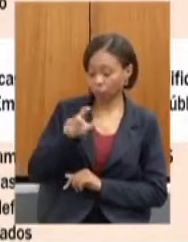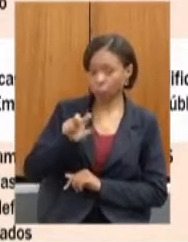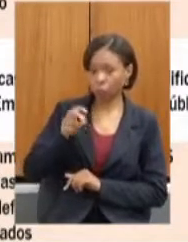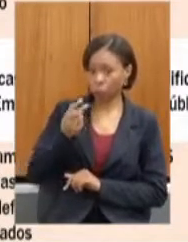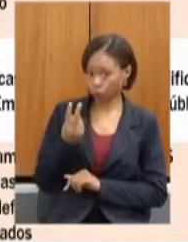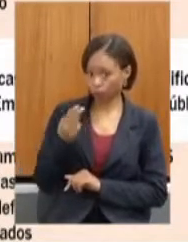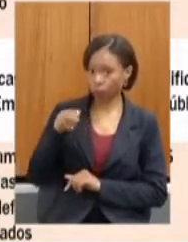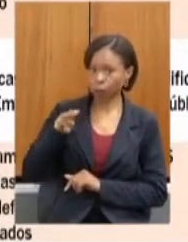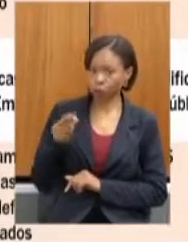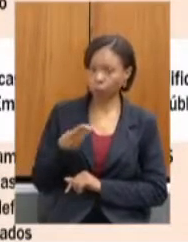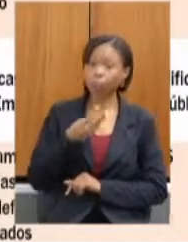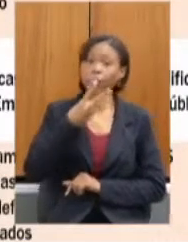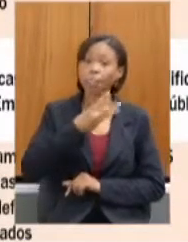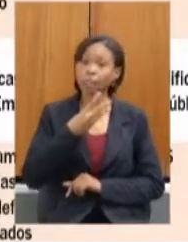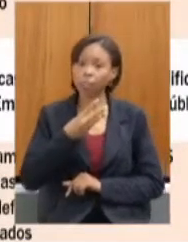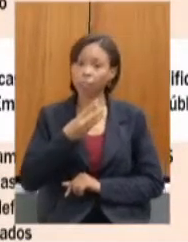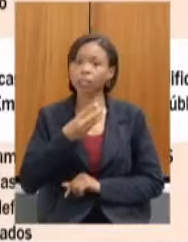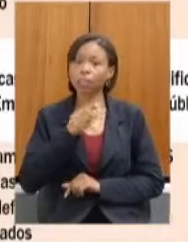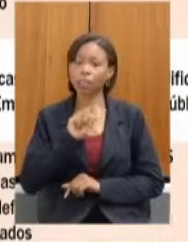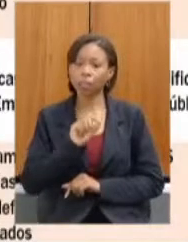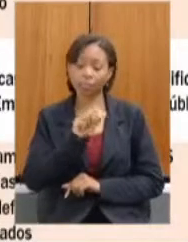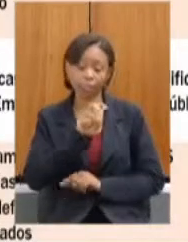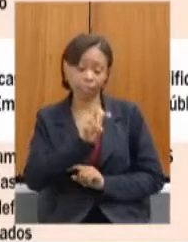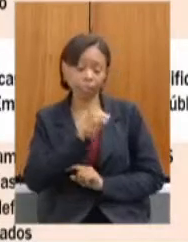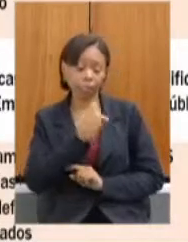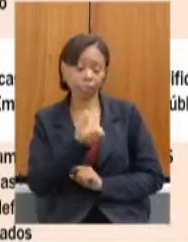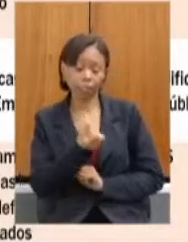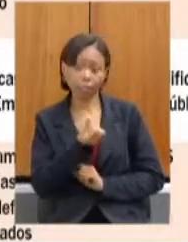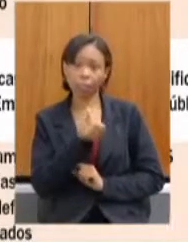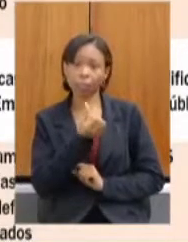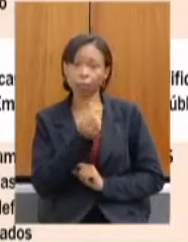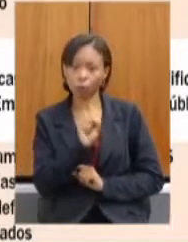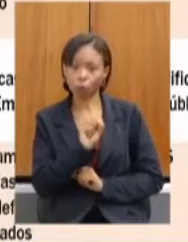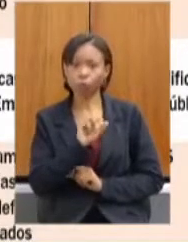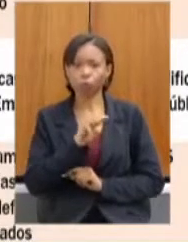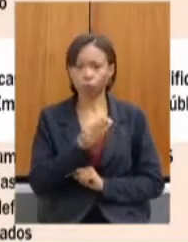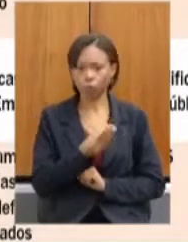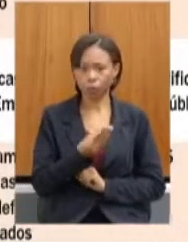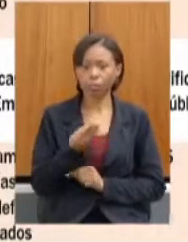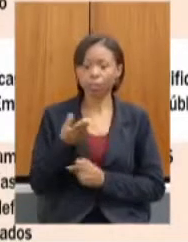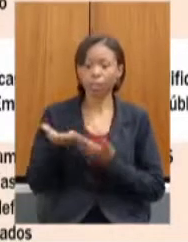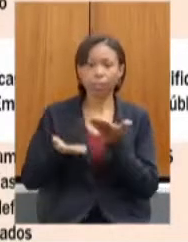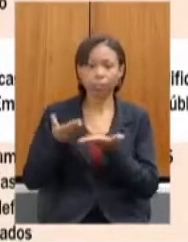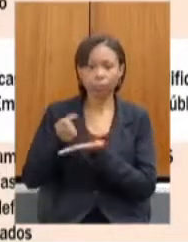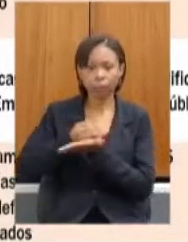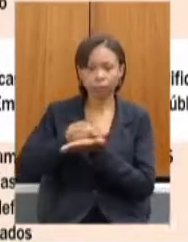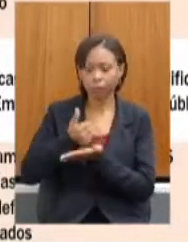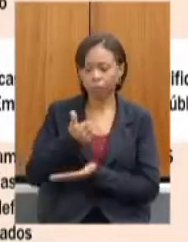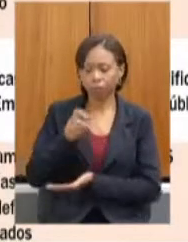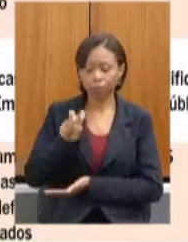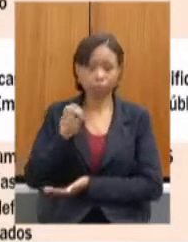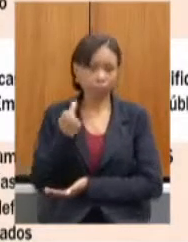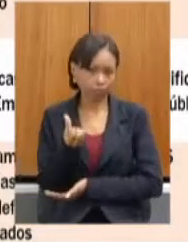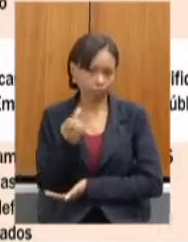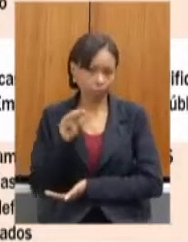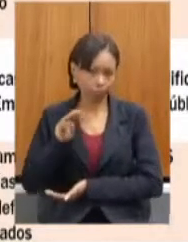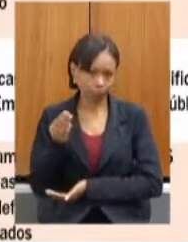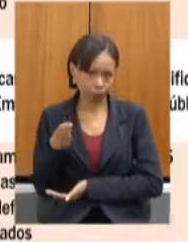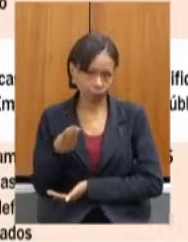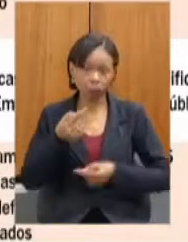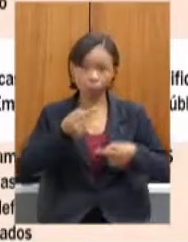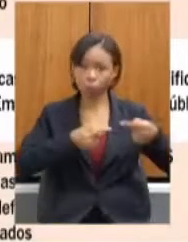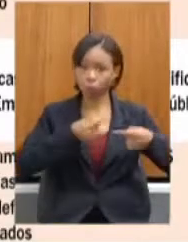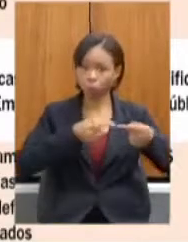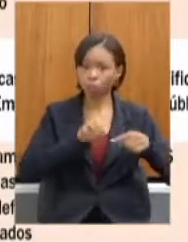na terciária 560 milhões na assistência farmacêutica 156 milhões na